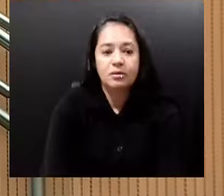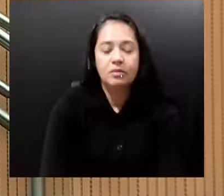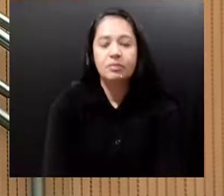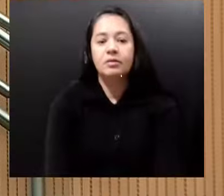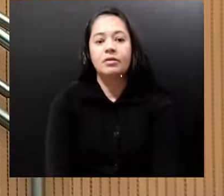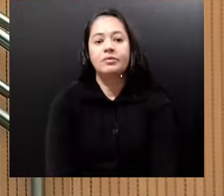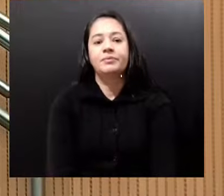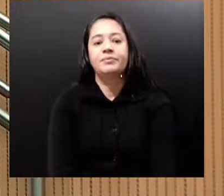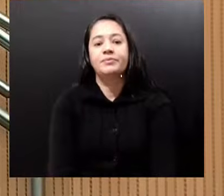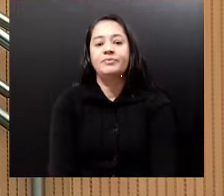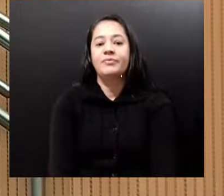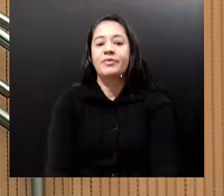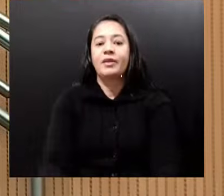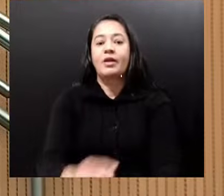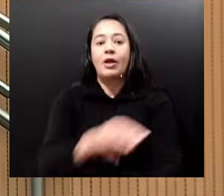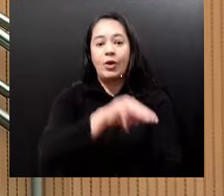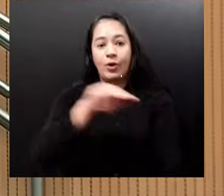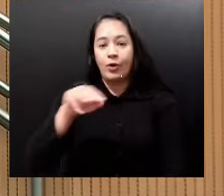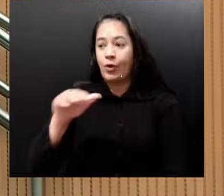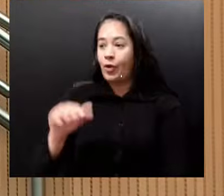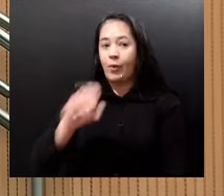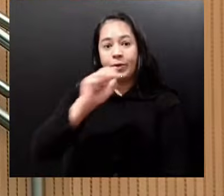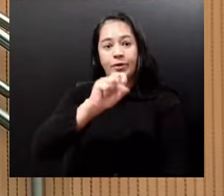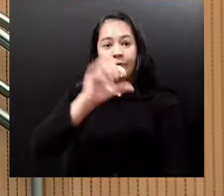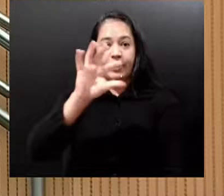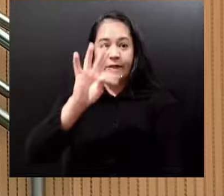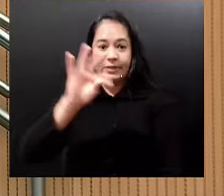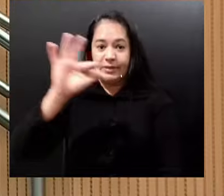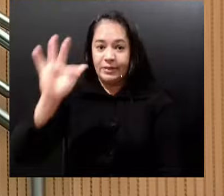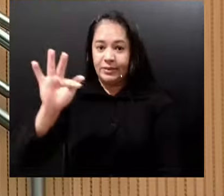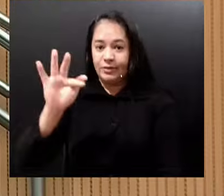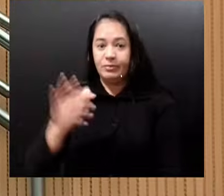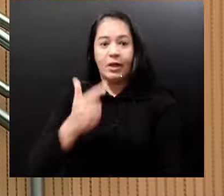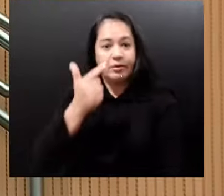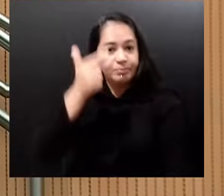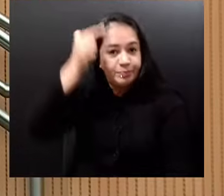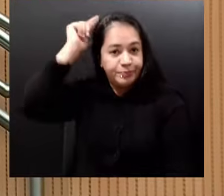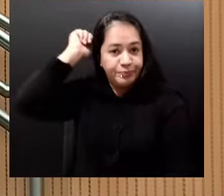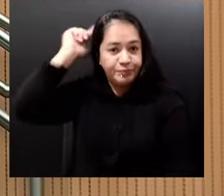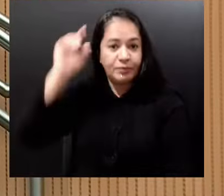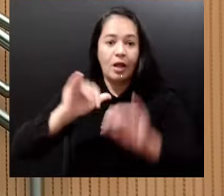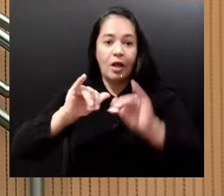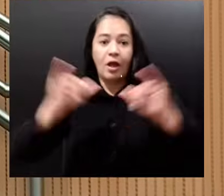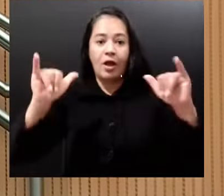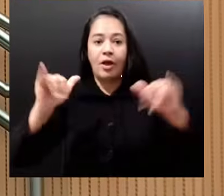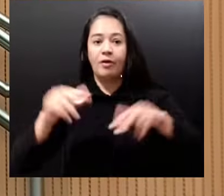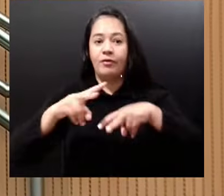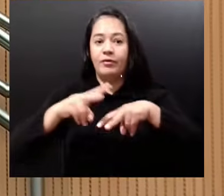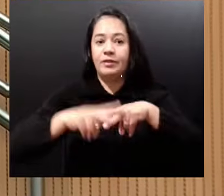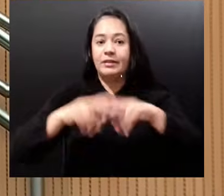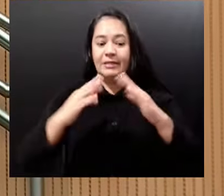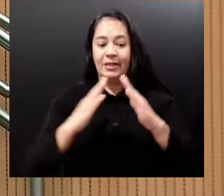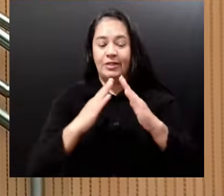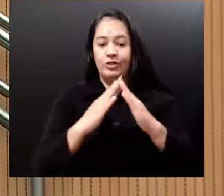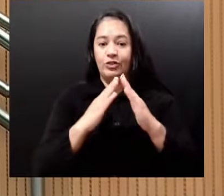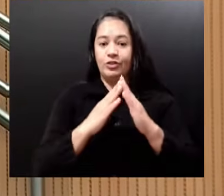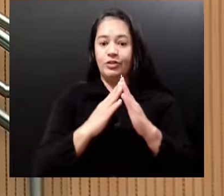O ministro do Supremo Tribunal Federal, Alexandre de Moraes, decretou a prisão domiciliar de Jair